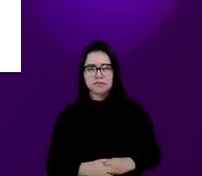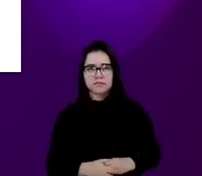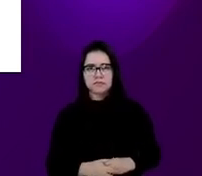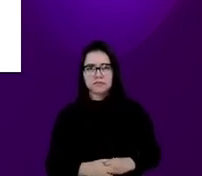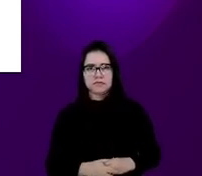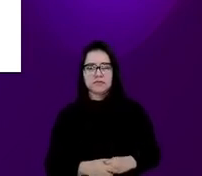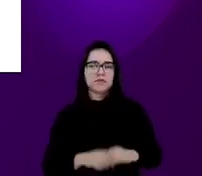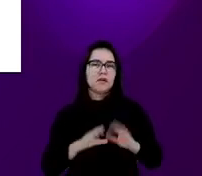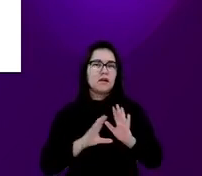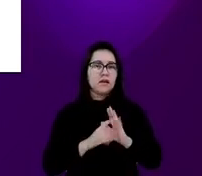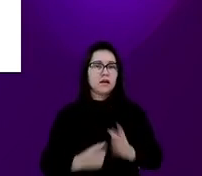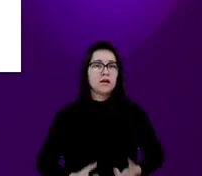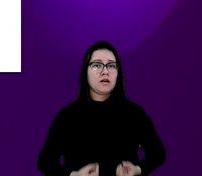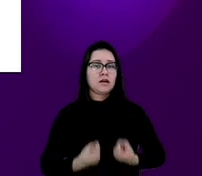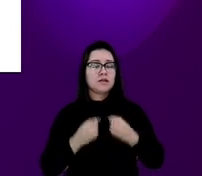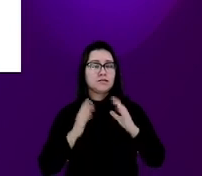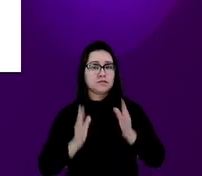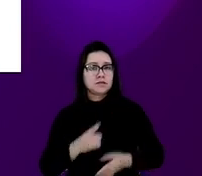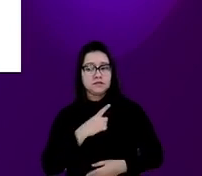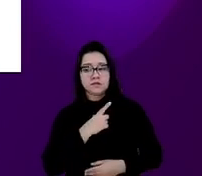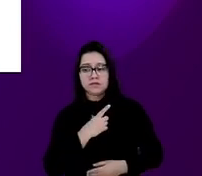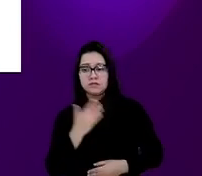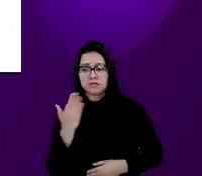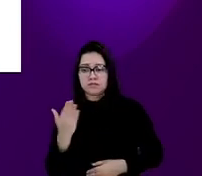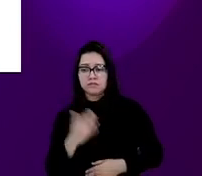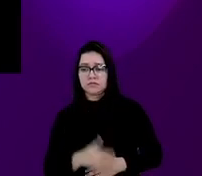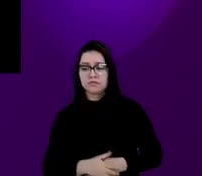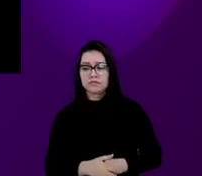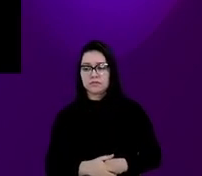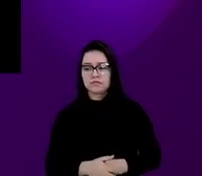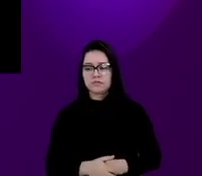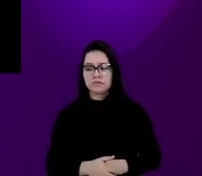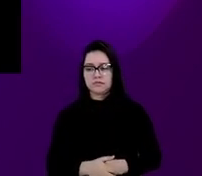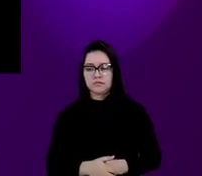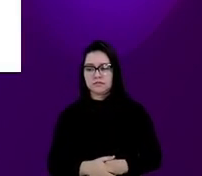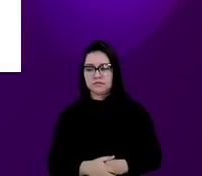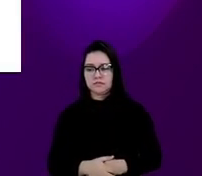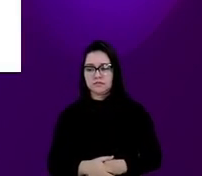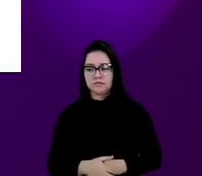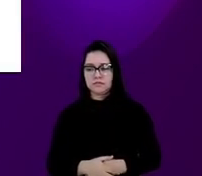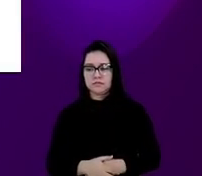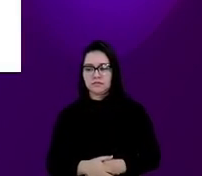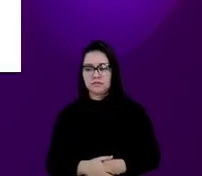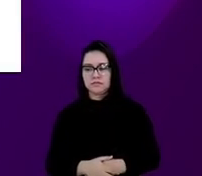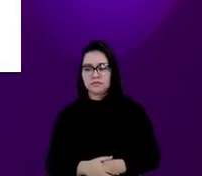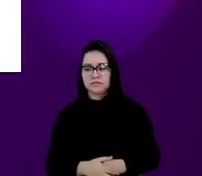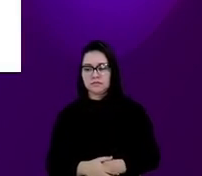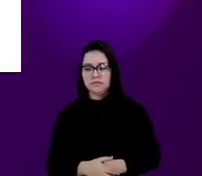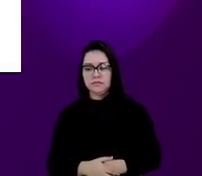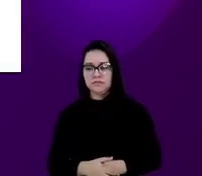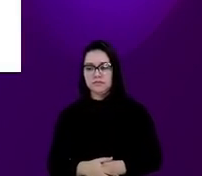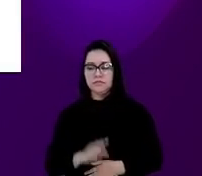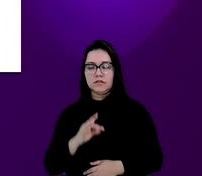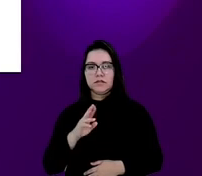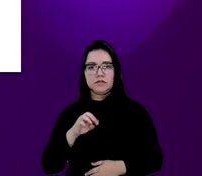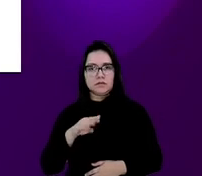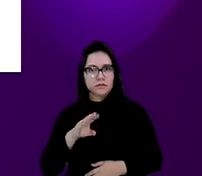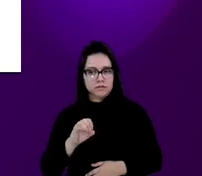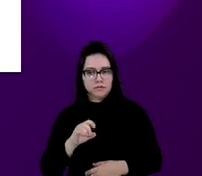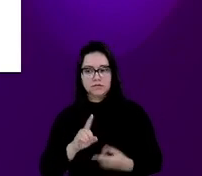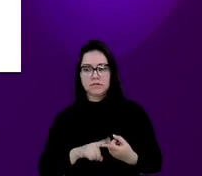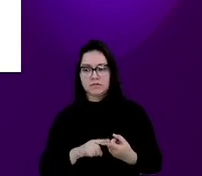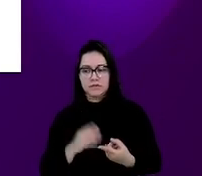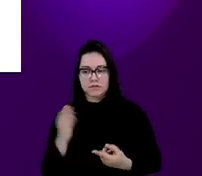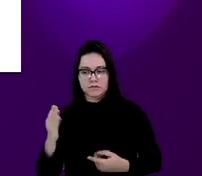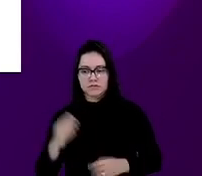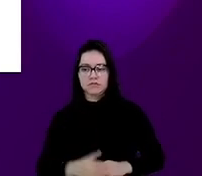de apêndice mucinoso, a gente vai mais para frente um pouquinho. Nós temos os trombos, né? Como já o